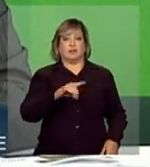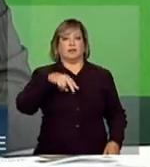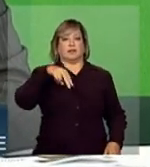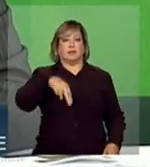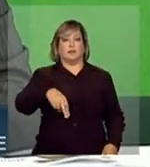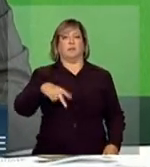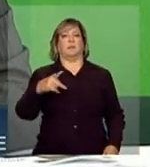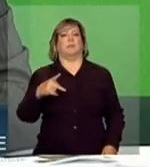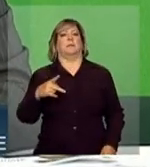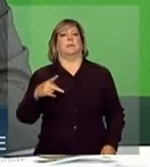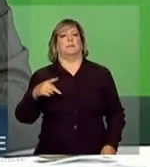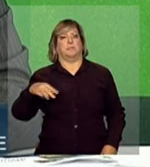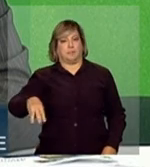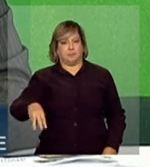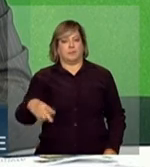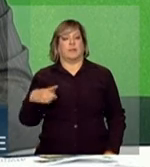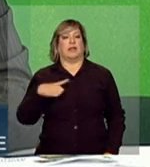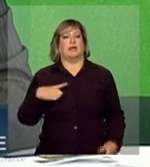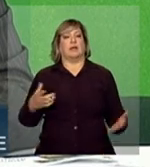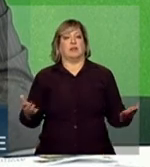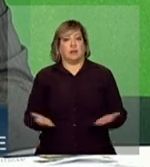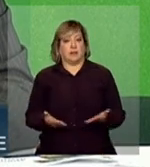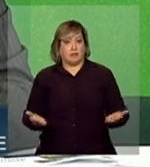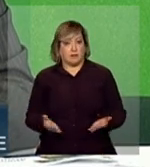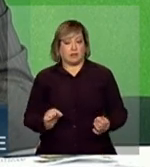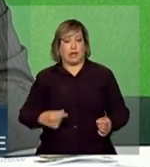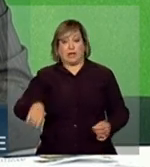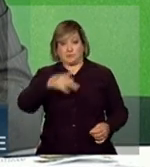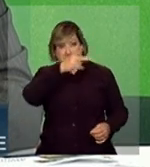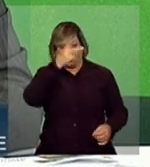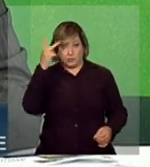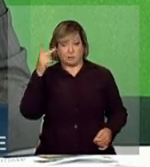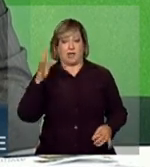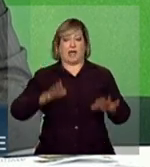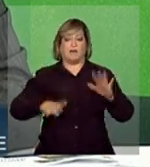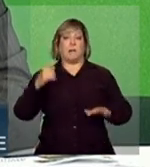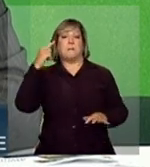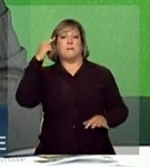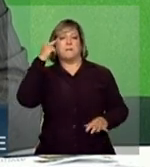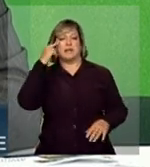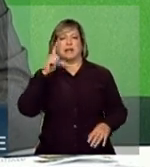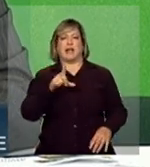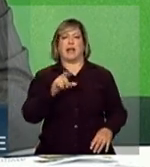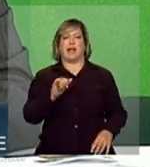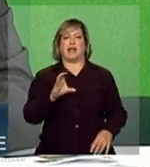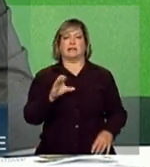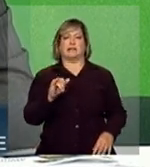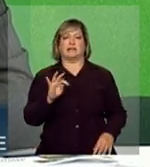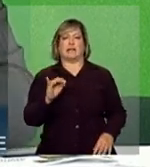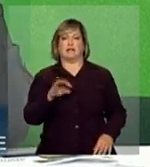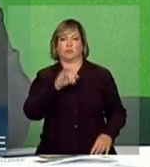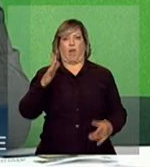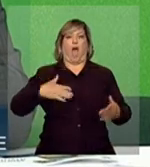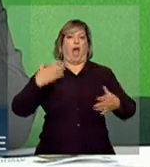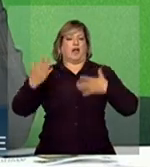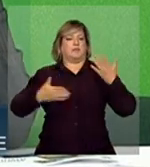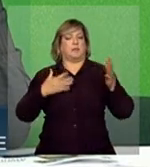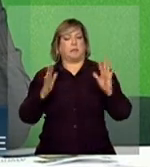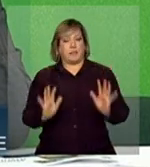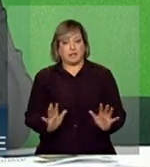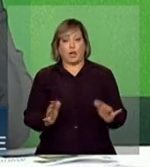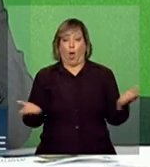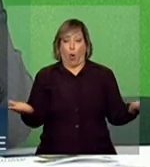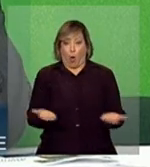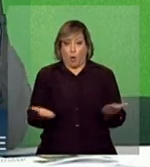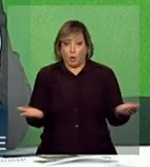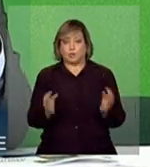Mineral. Só para explicar, as pessoas às vezes estão assustam com essa história de licitação. Hoje, todas as áreas